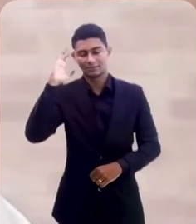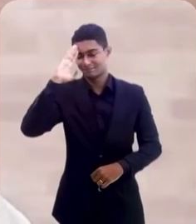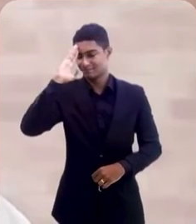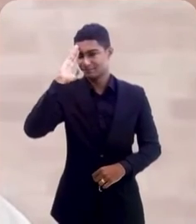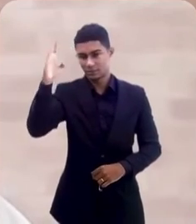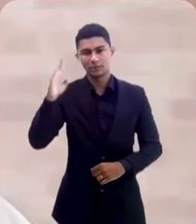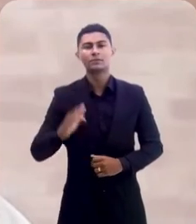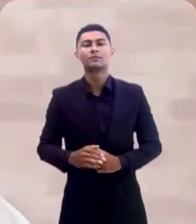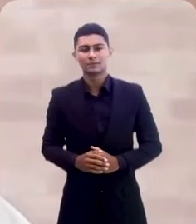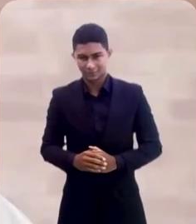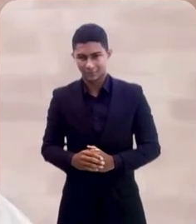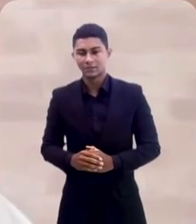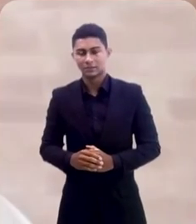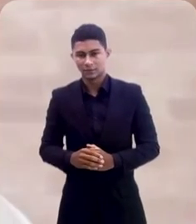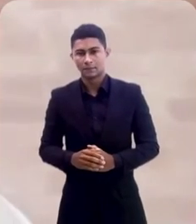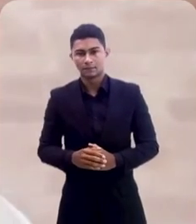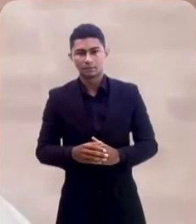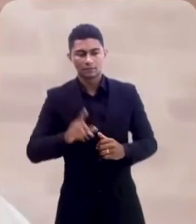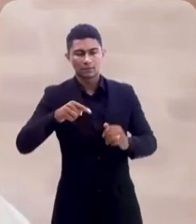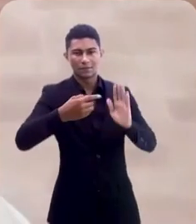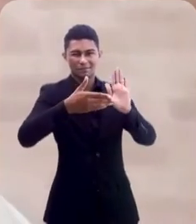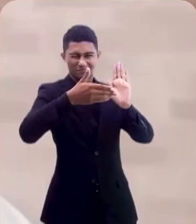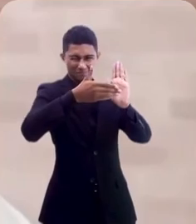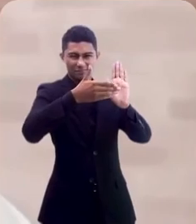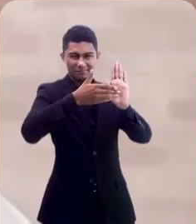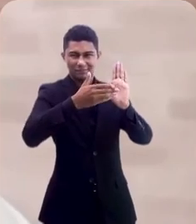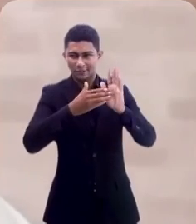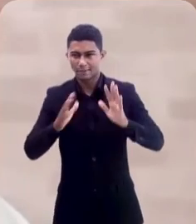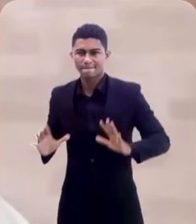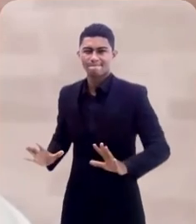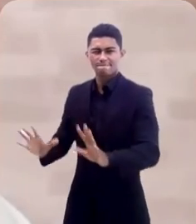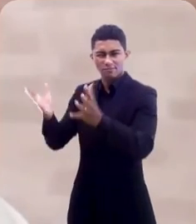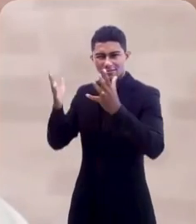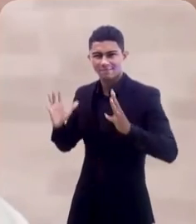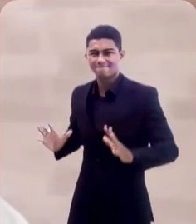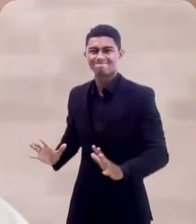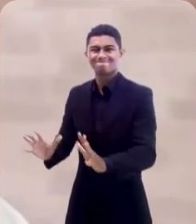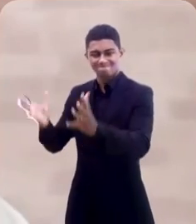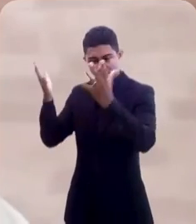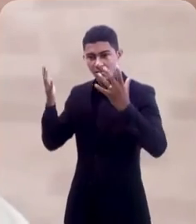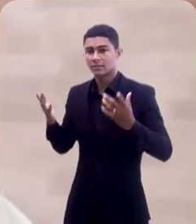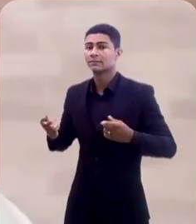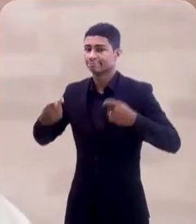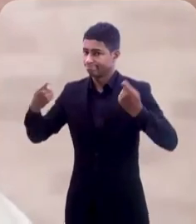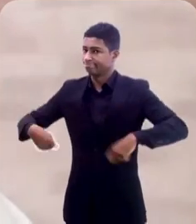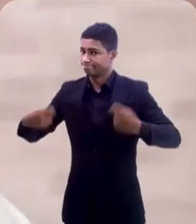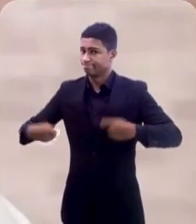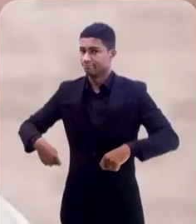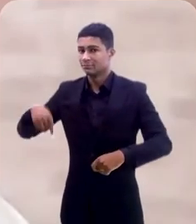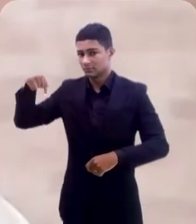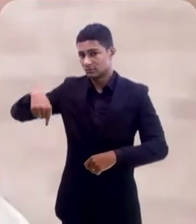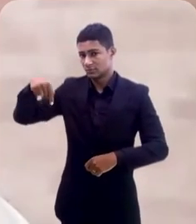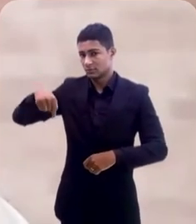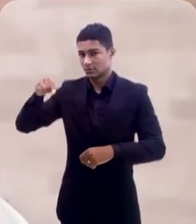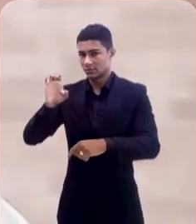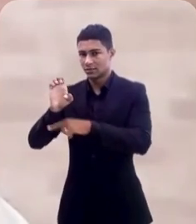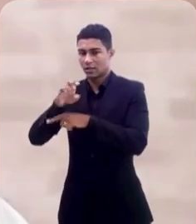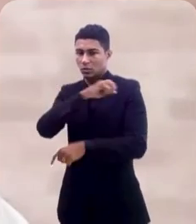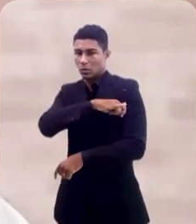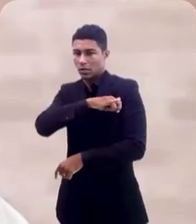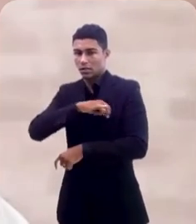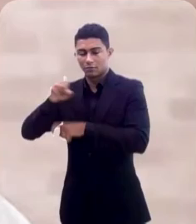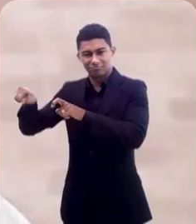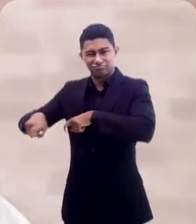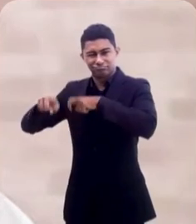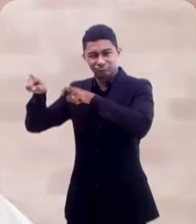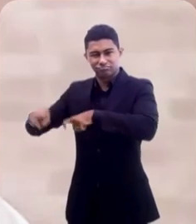surgir dessa pauta de fomento que é necessário para a agropecuária do nosso